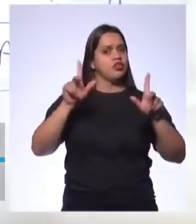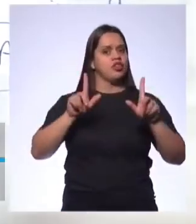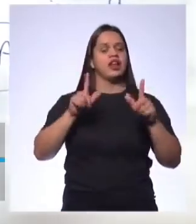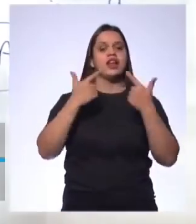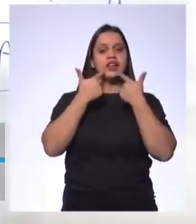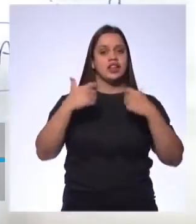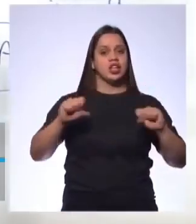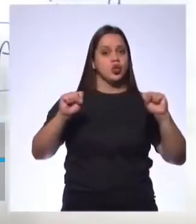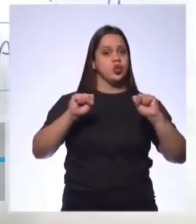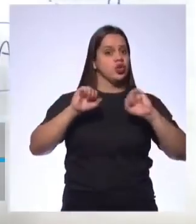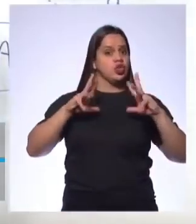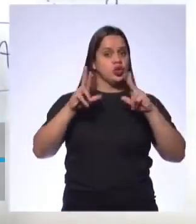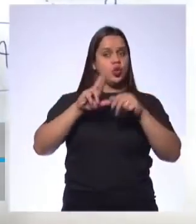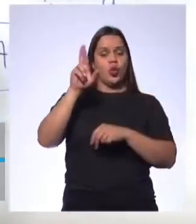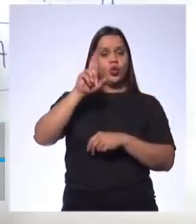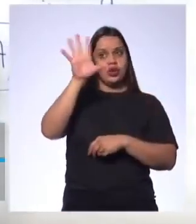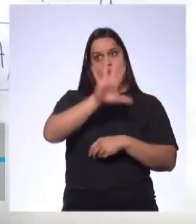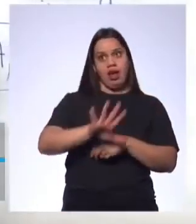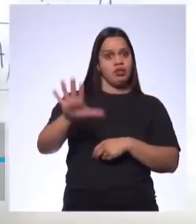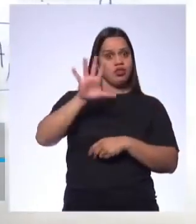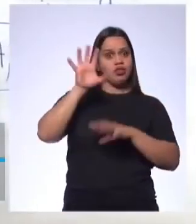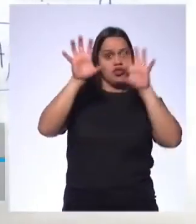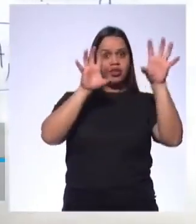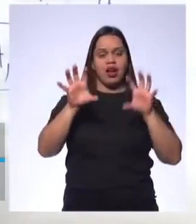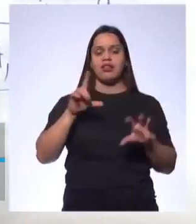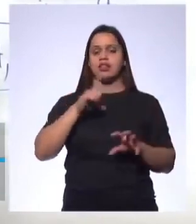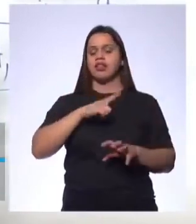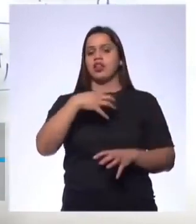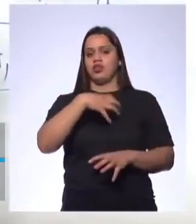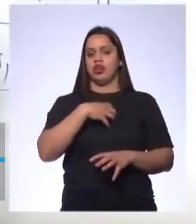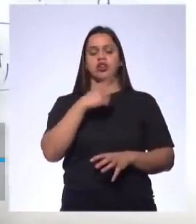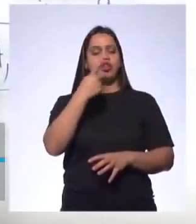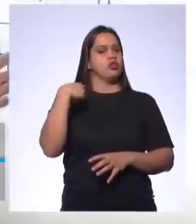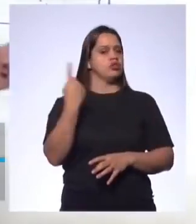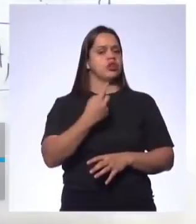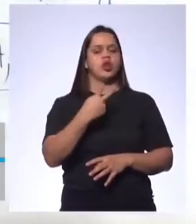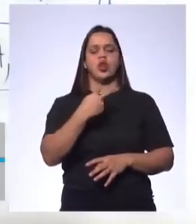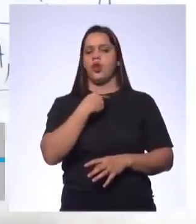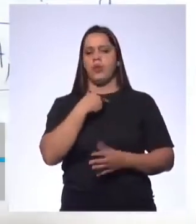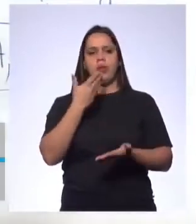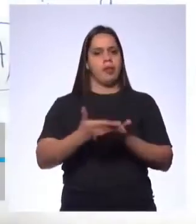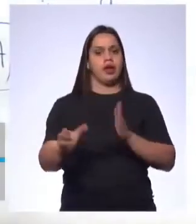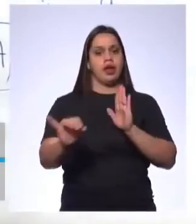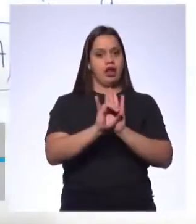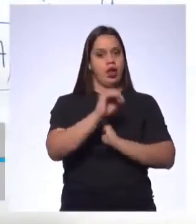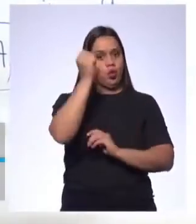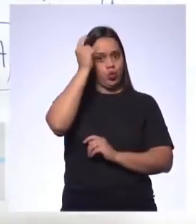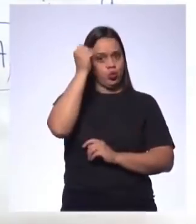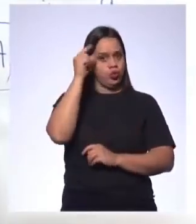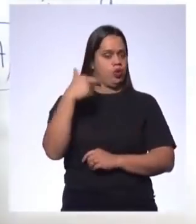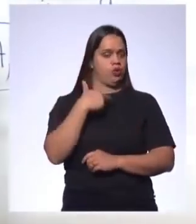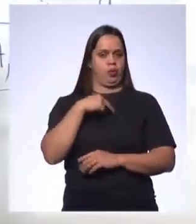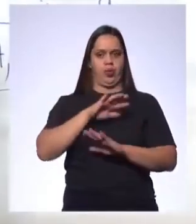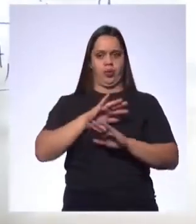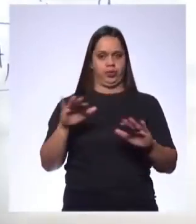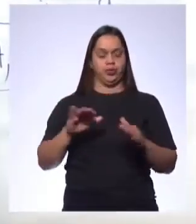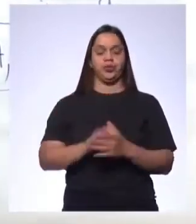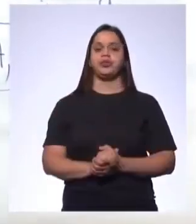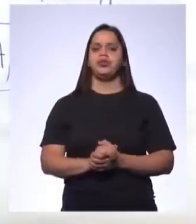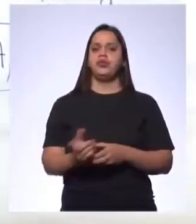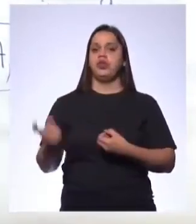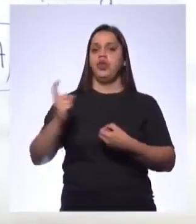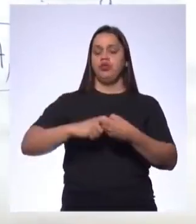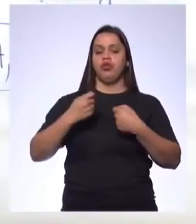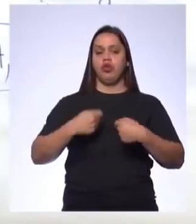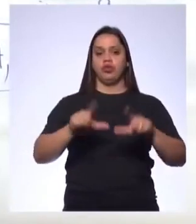né, em falar e perder a nossa identidade cultural, tá certo? Então, nós vamos voltar lá no texto. De novo, diretor,